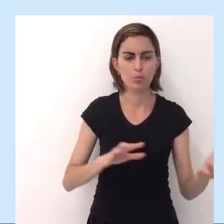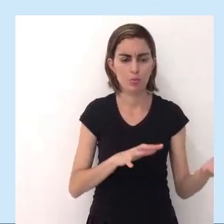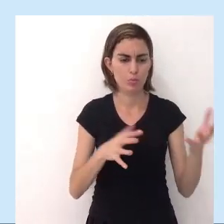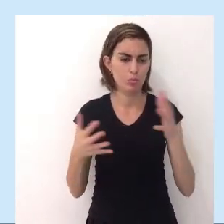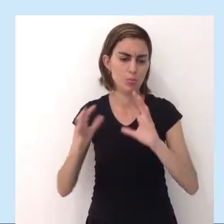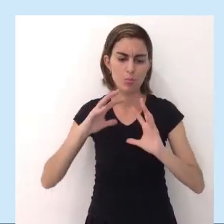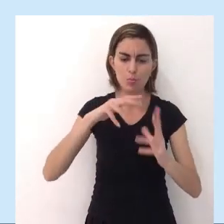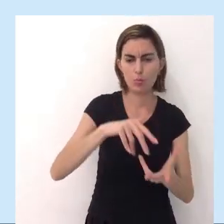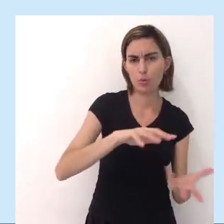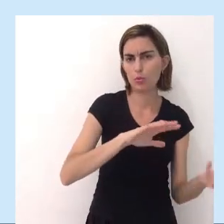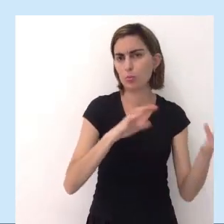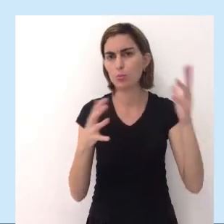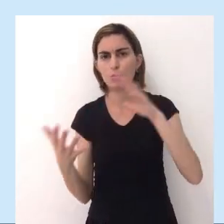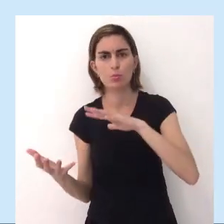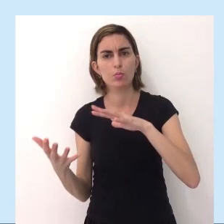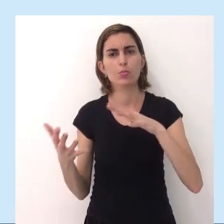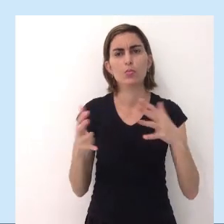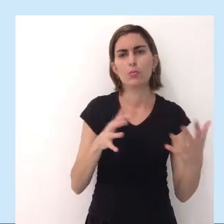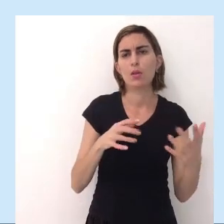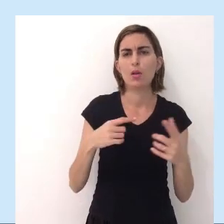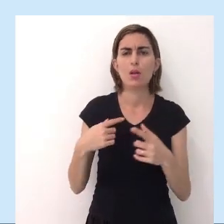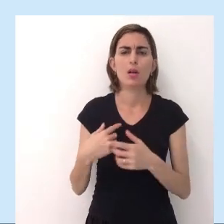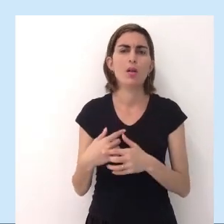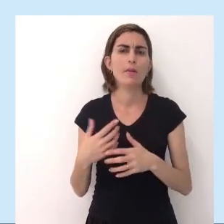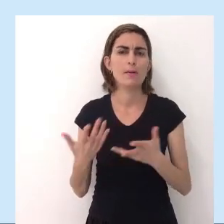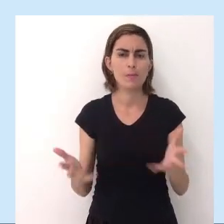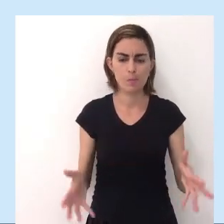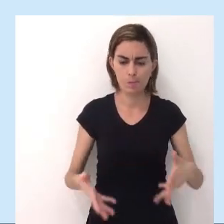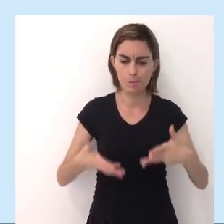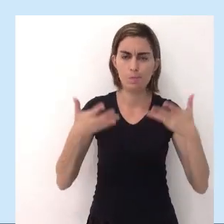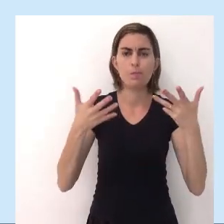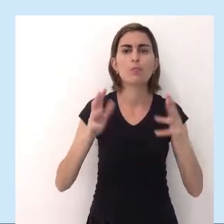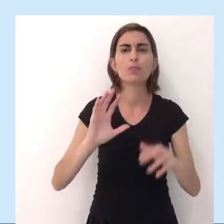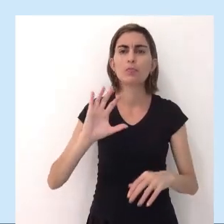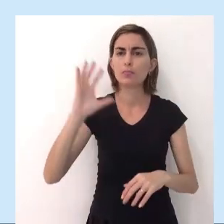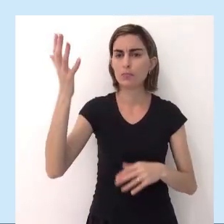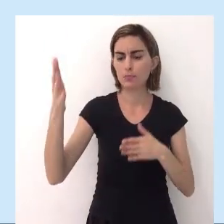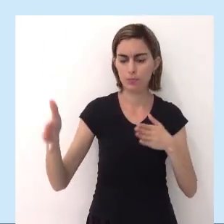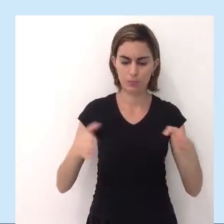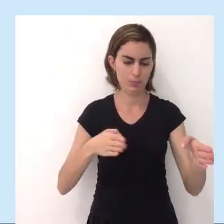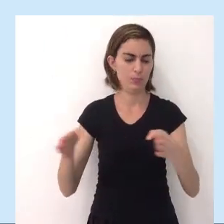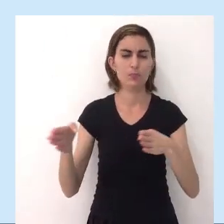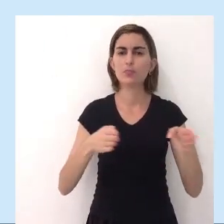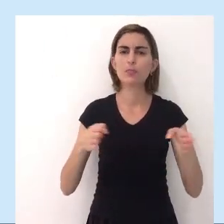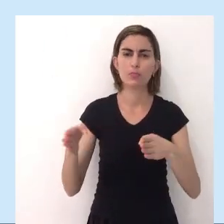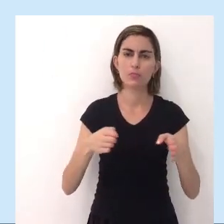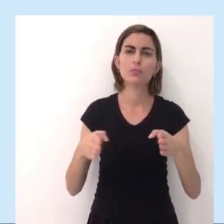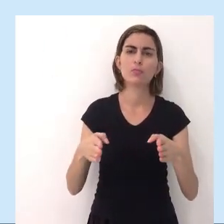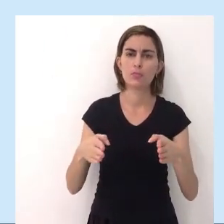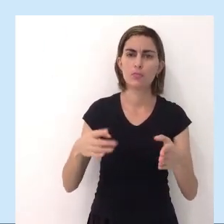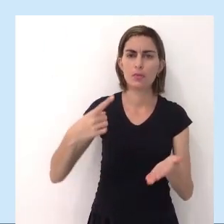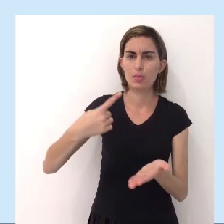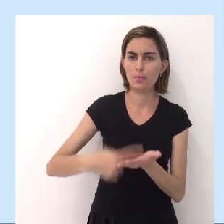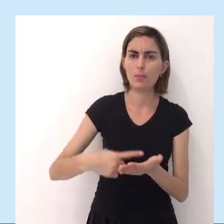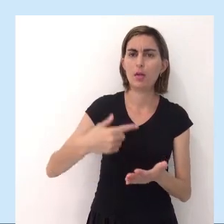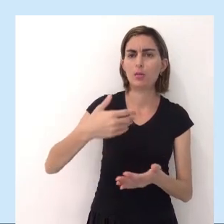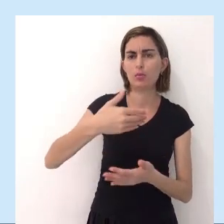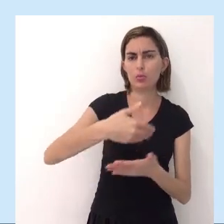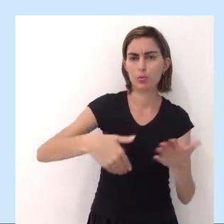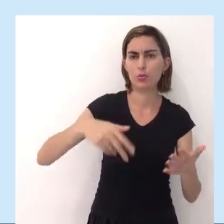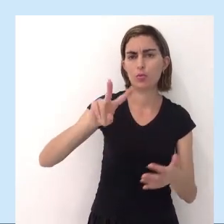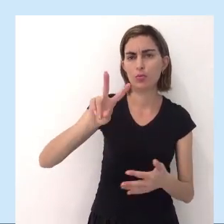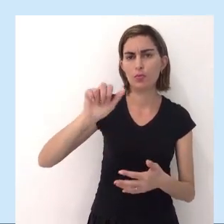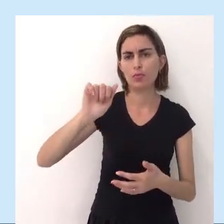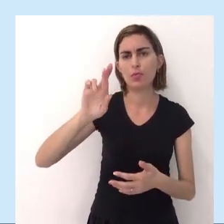mundo bipolar, que dura uma quantidade de anos expressiva, acontece nesse Pacto de Varsóvia